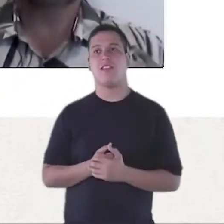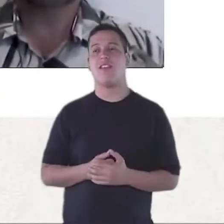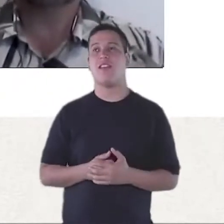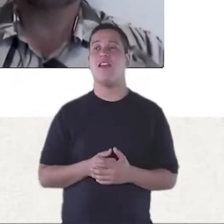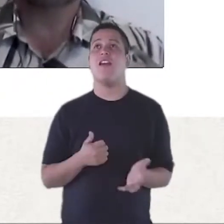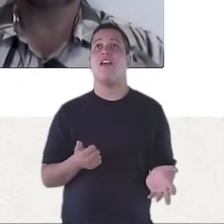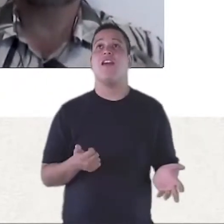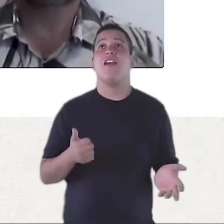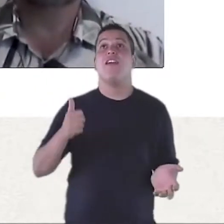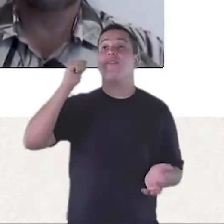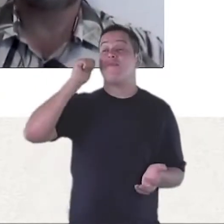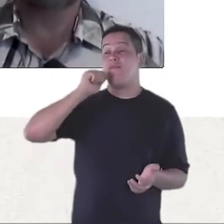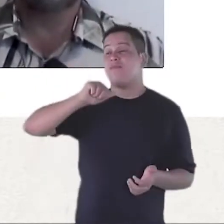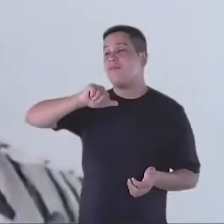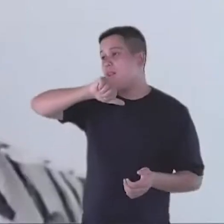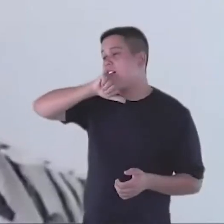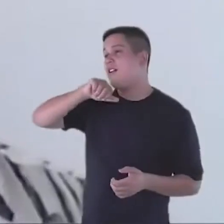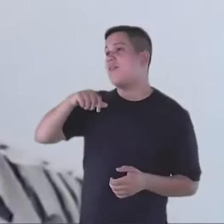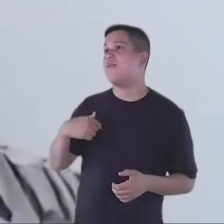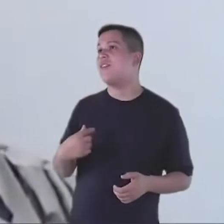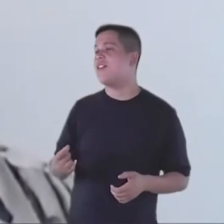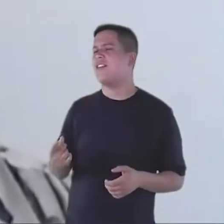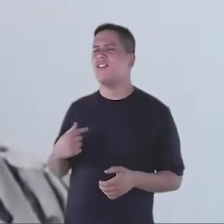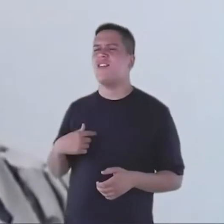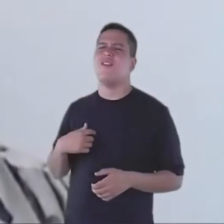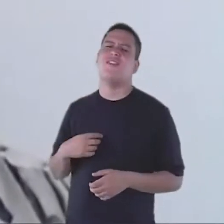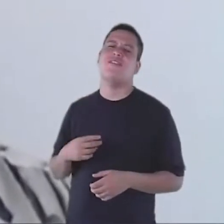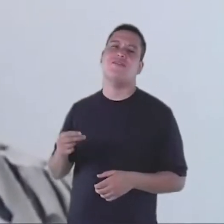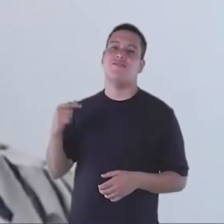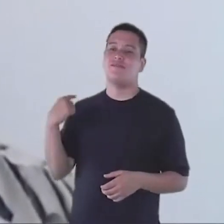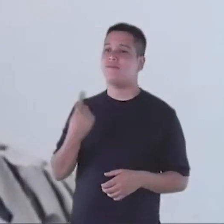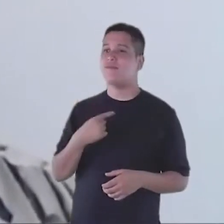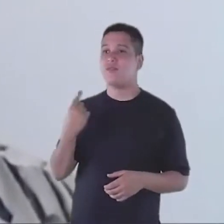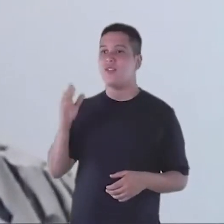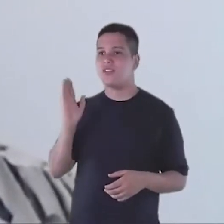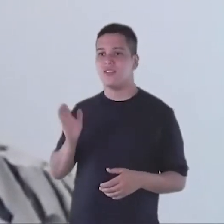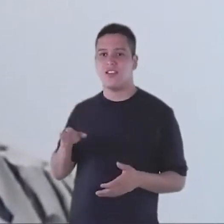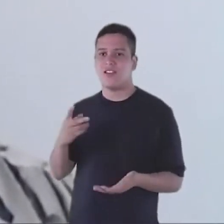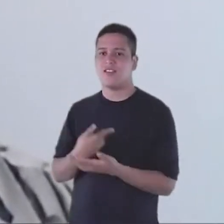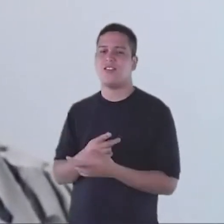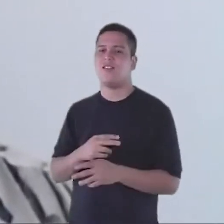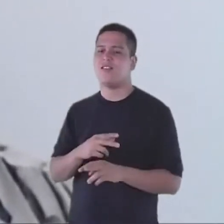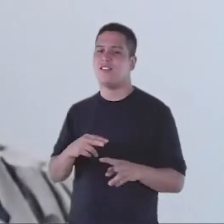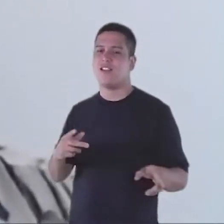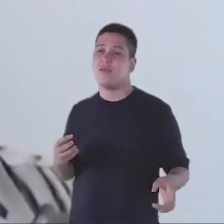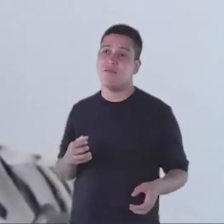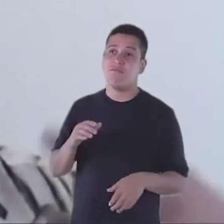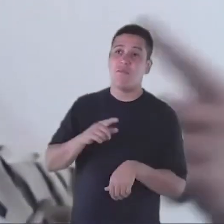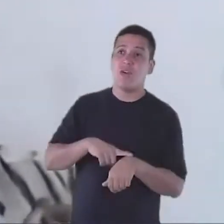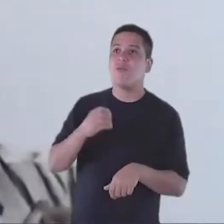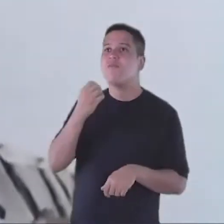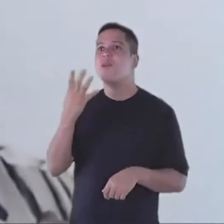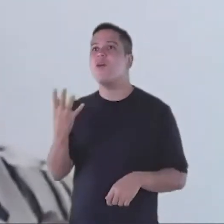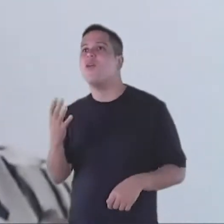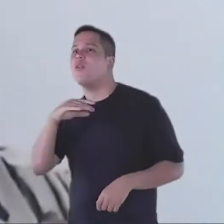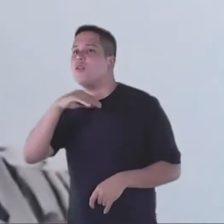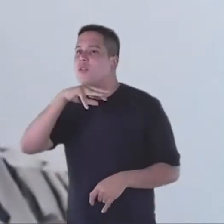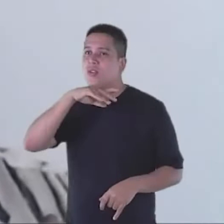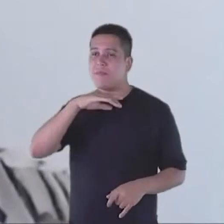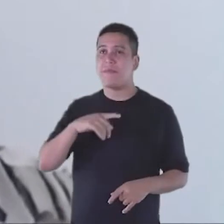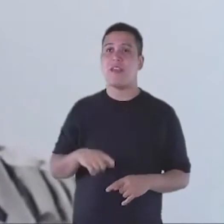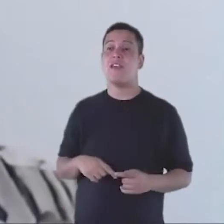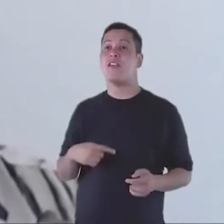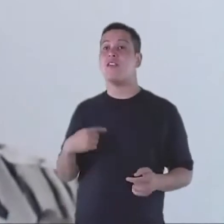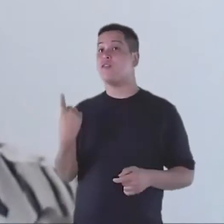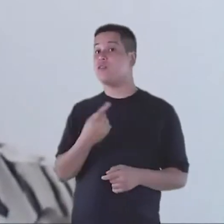a mãe, assim, a gente passou poucas e boas, né? Porque a gente teve. Estou no processo de reconstrução da vida da mãe.